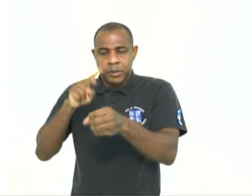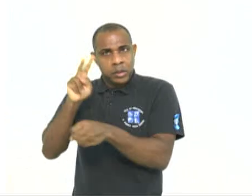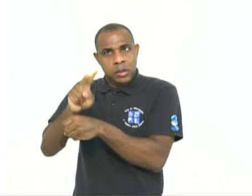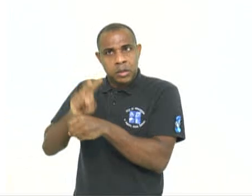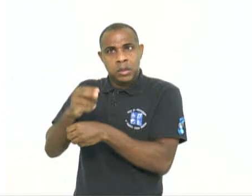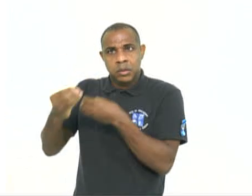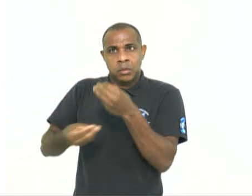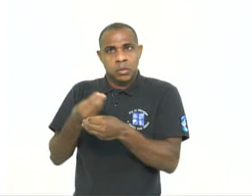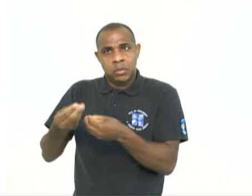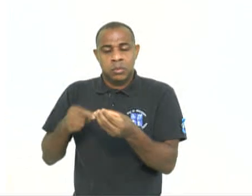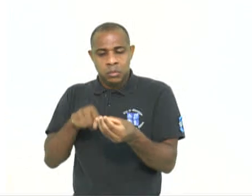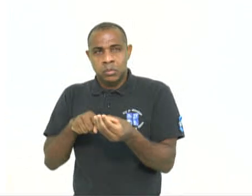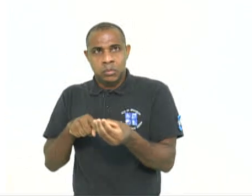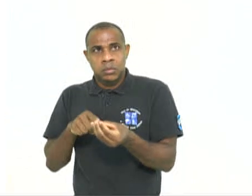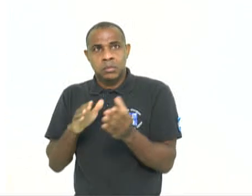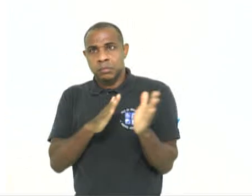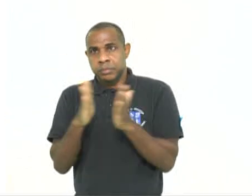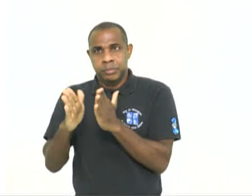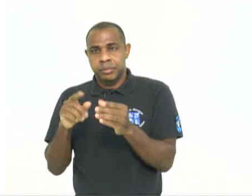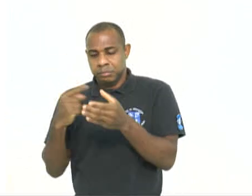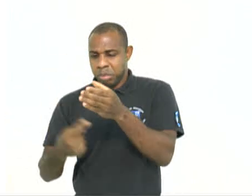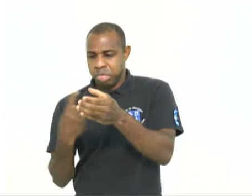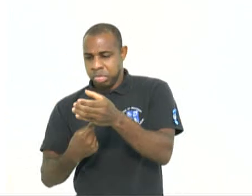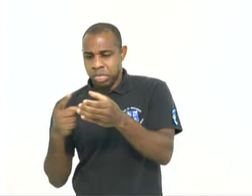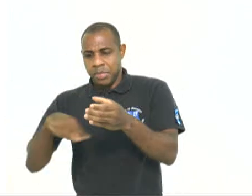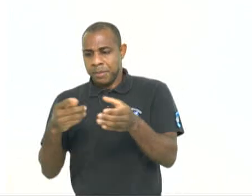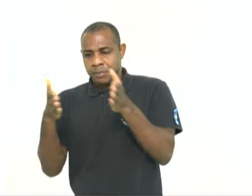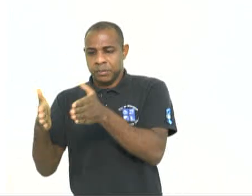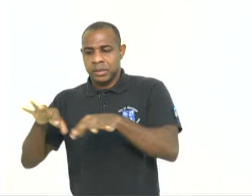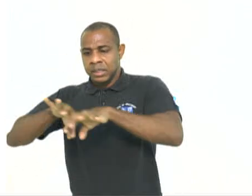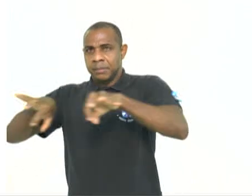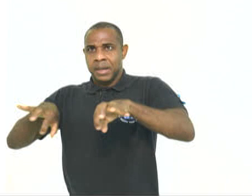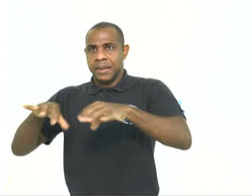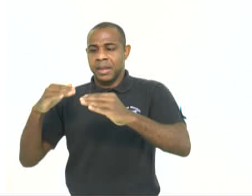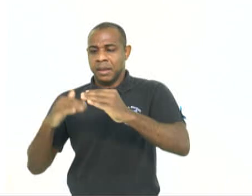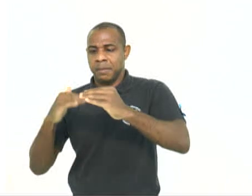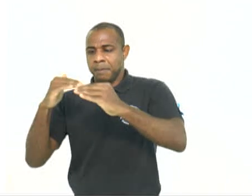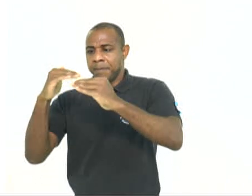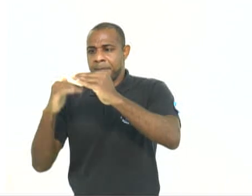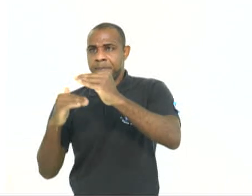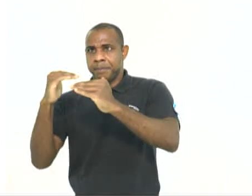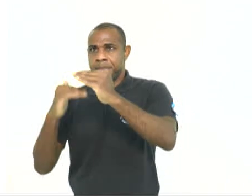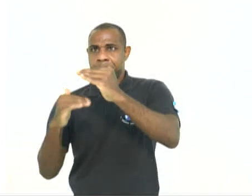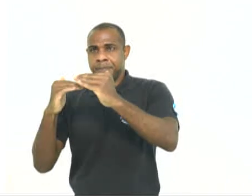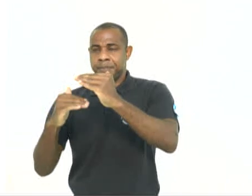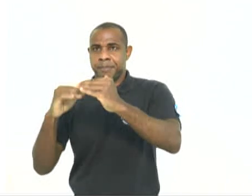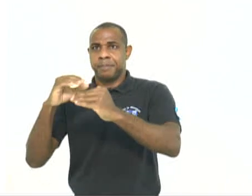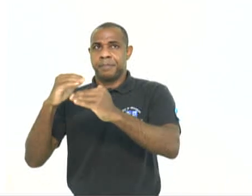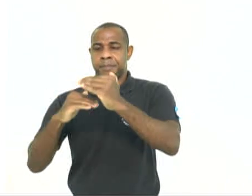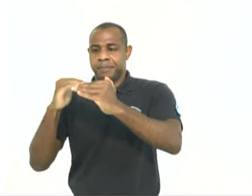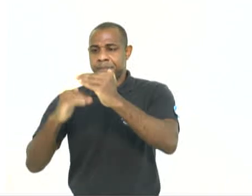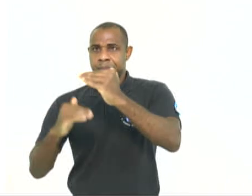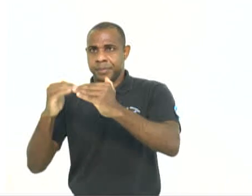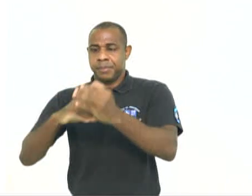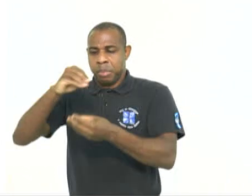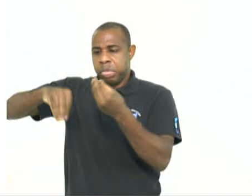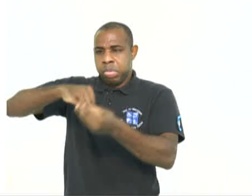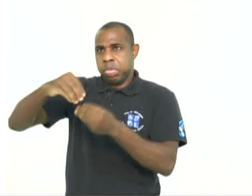com anticoagulantes e em seguida centrifugado, separa-se em várias camadas que reflete a sua